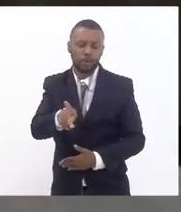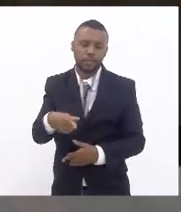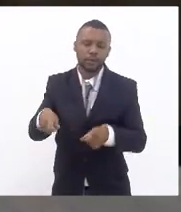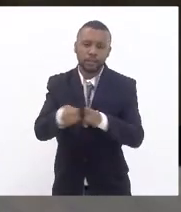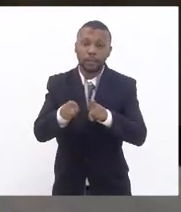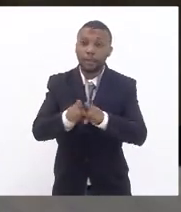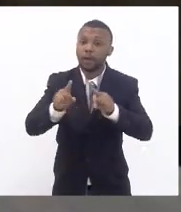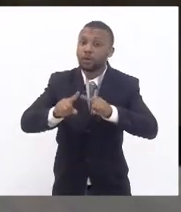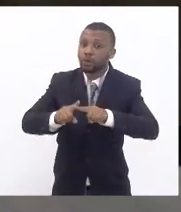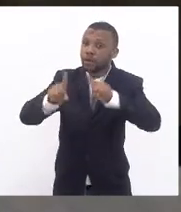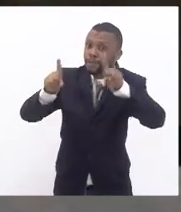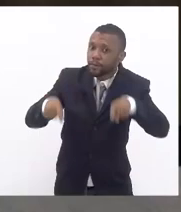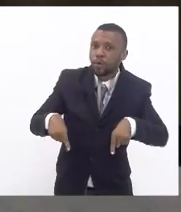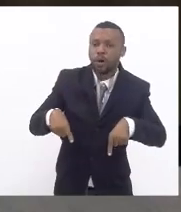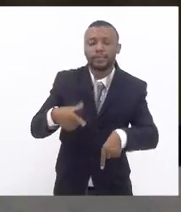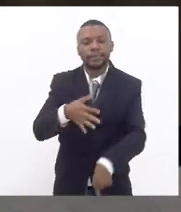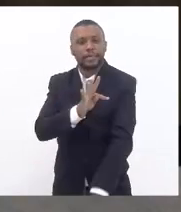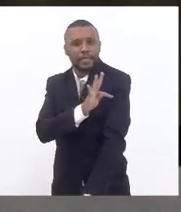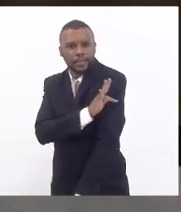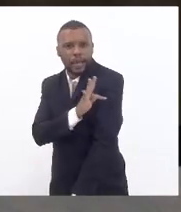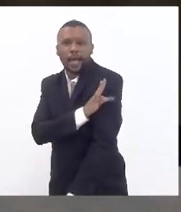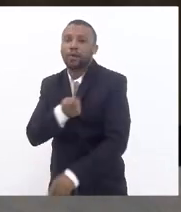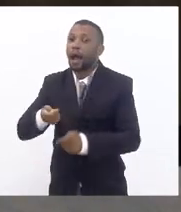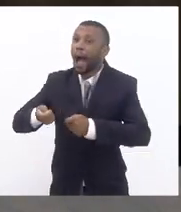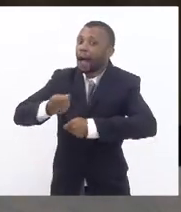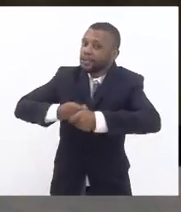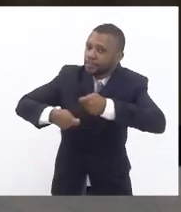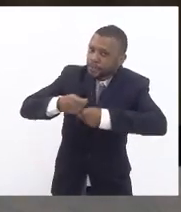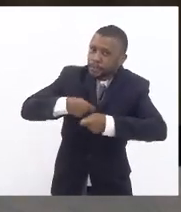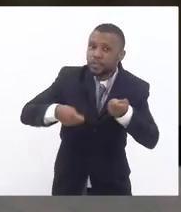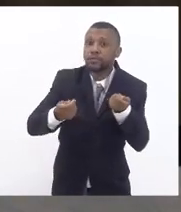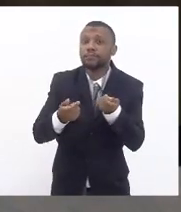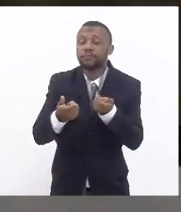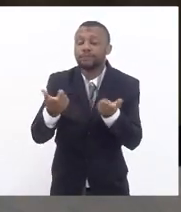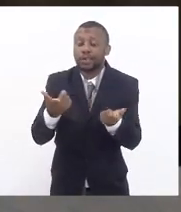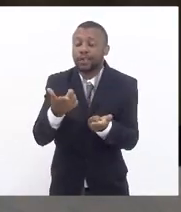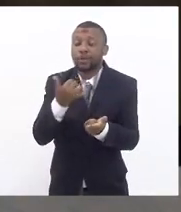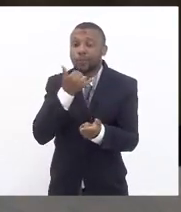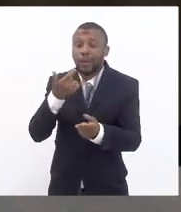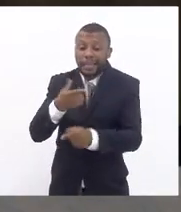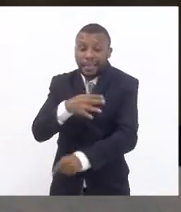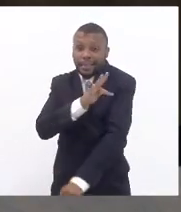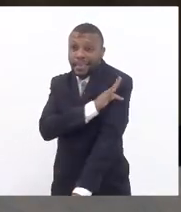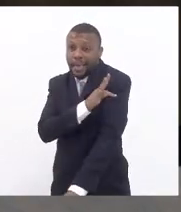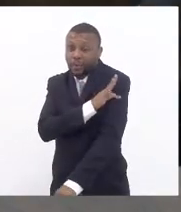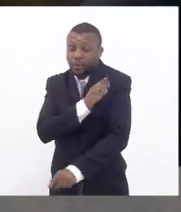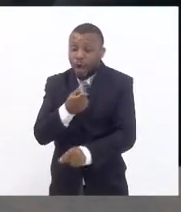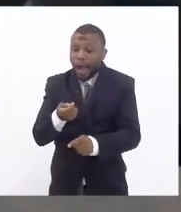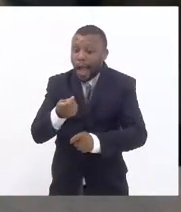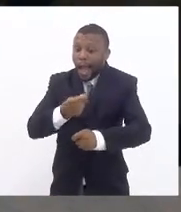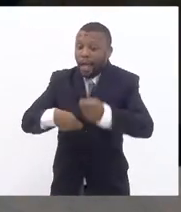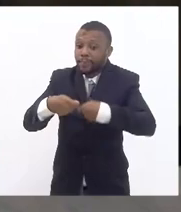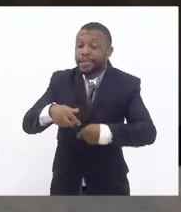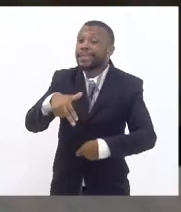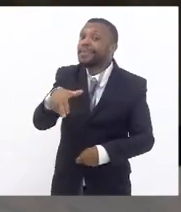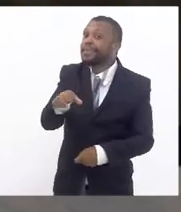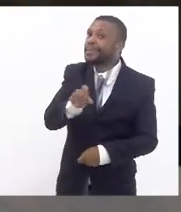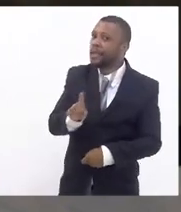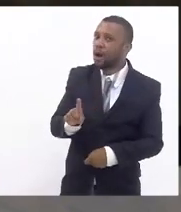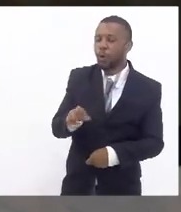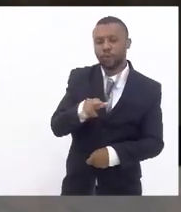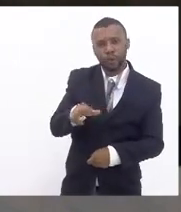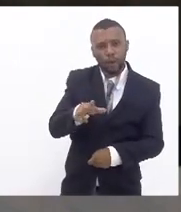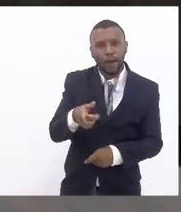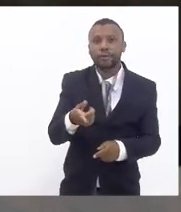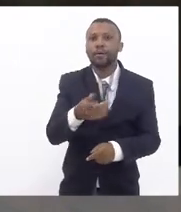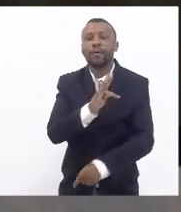servidores, que são servidores técnicos, aliás, técnicos não administrativos, que essa é uma área que não existe até hoje na UESO, são